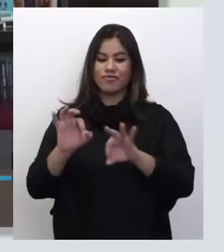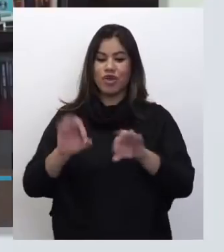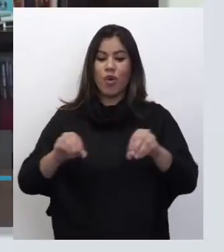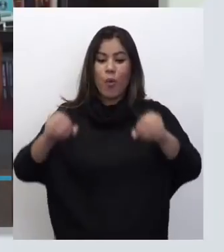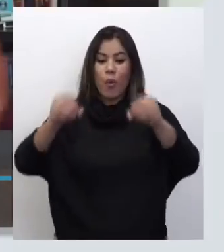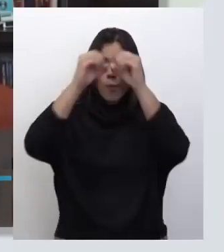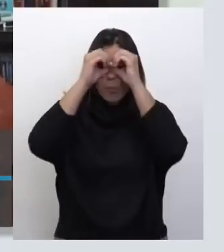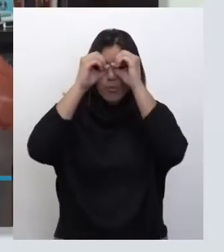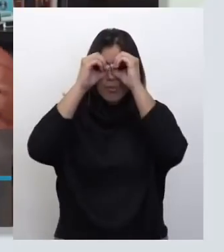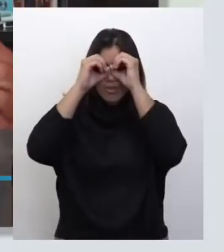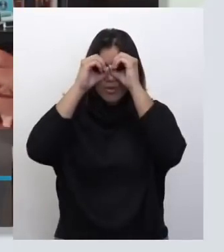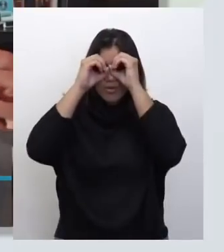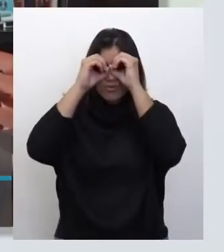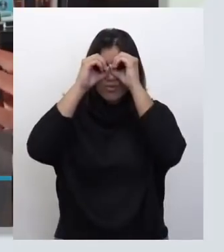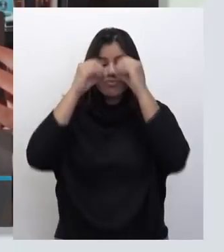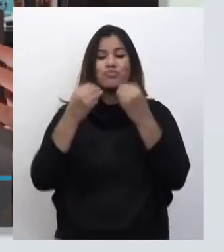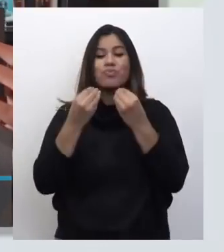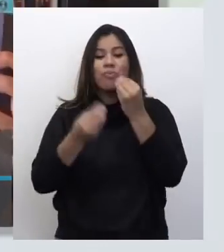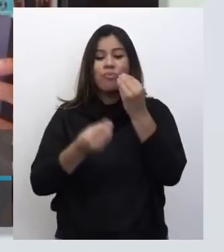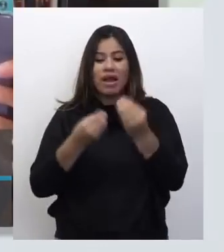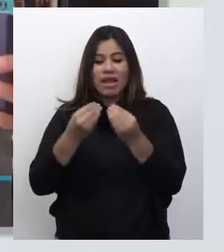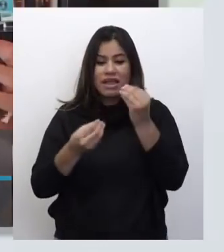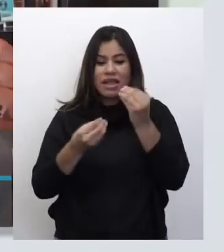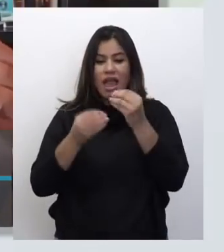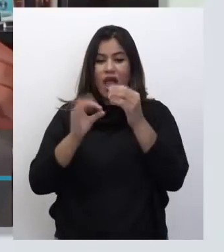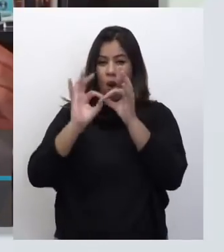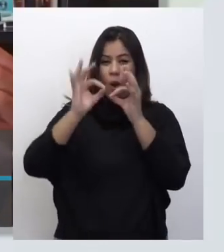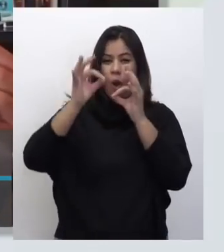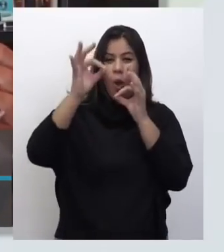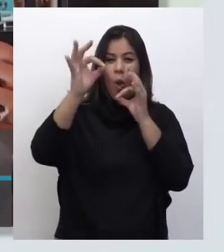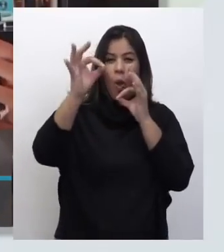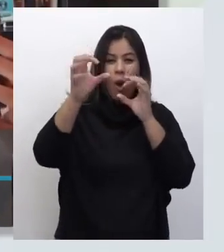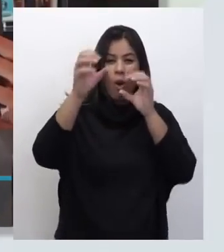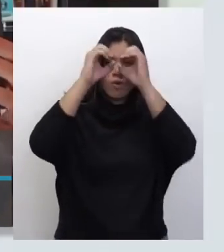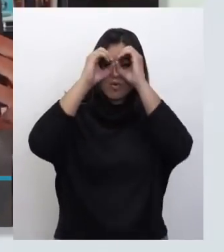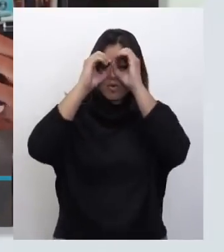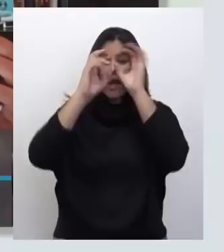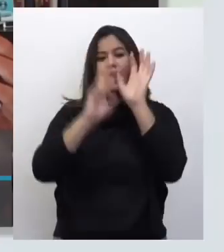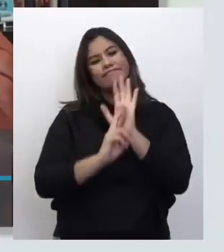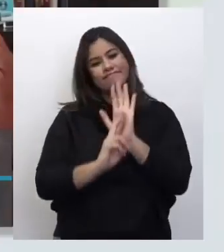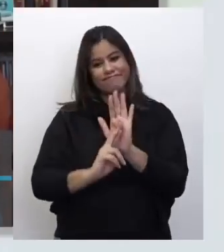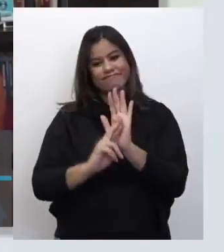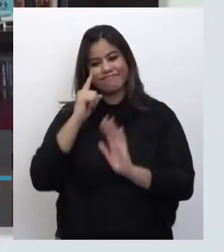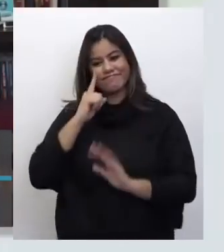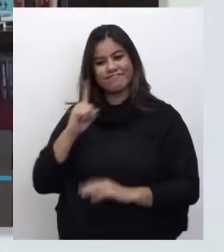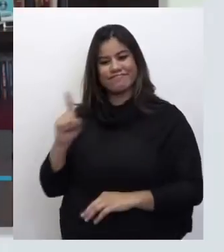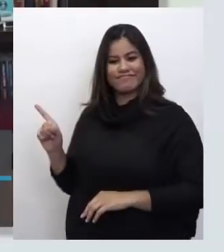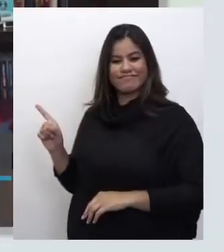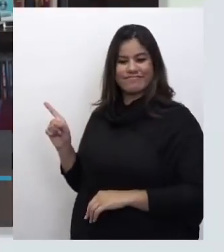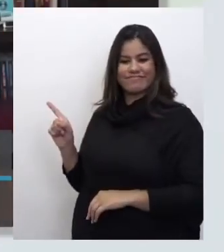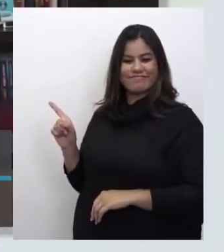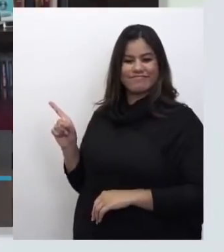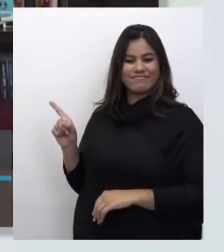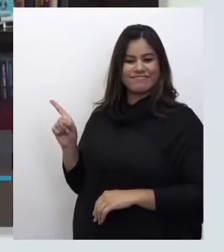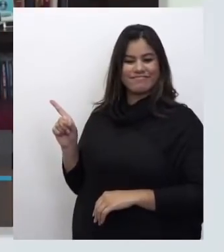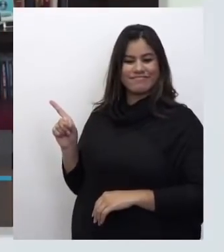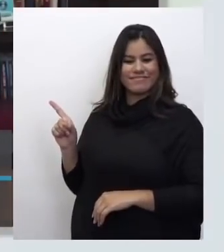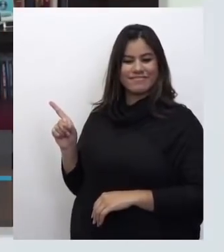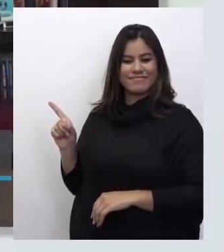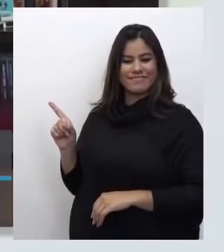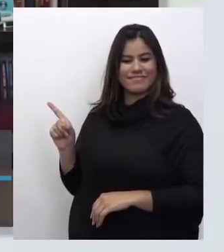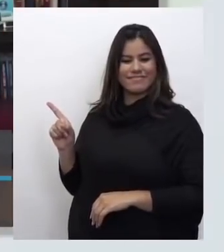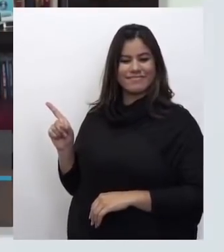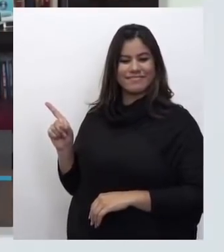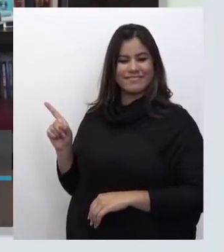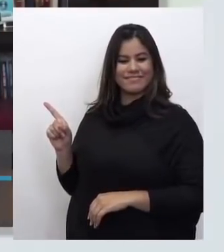para representar, que o binóculo a gente quer olhar para longe, né? A gente quer aproximar o que está distante. Então o binóculo seria para eu olhar para